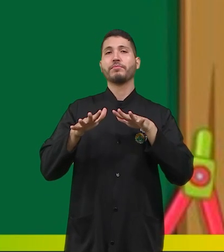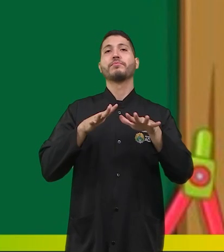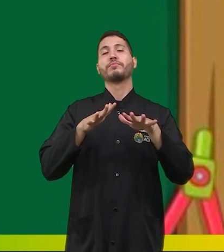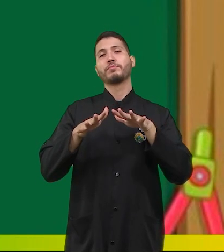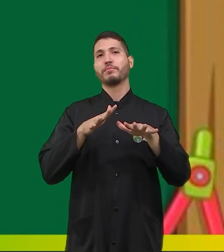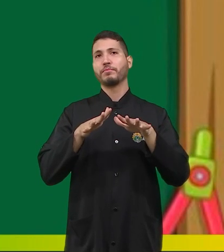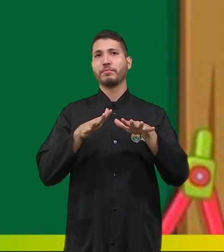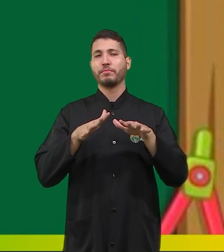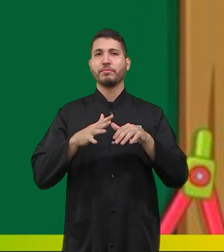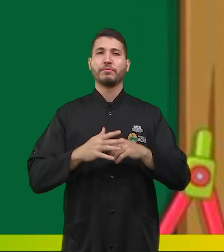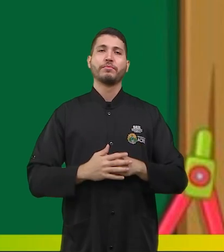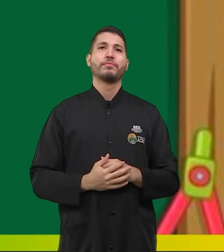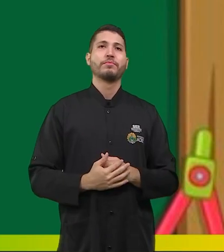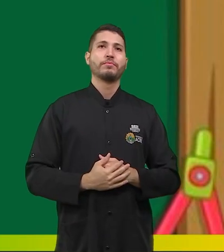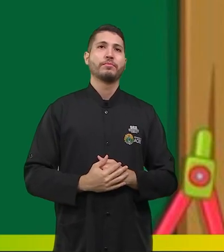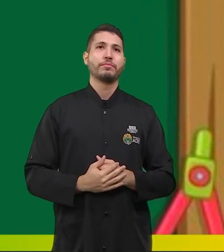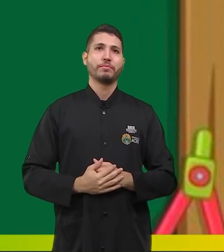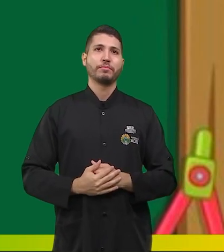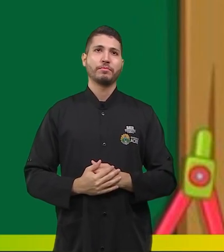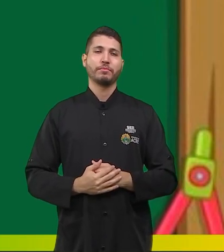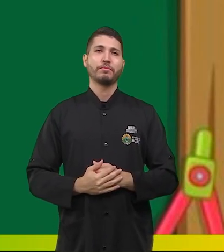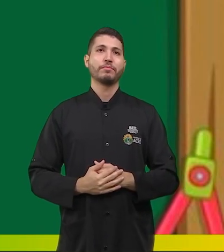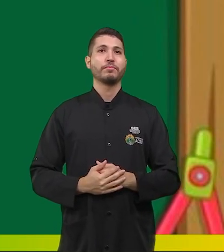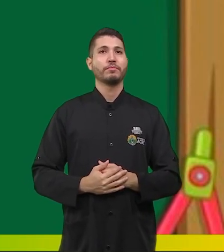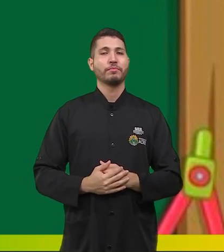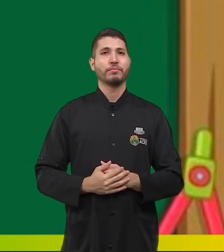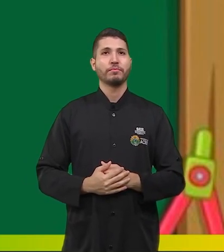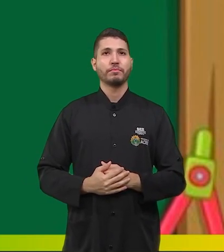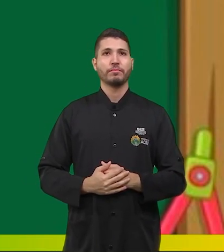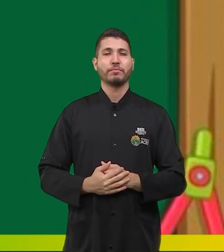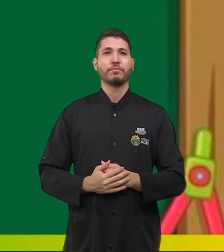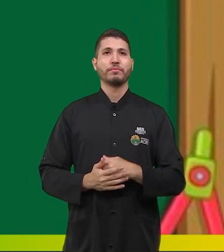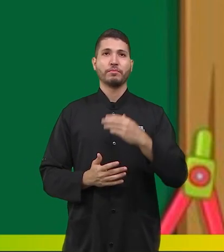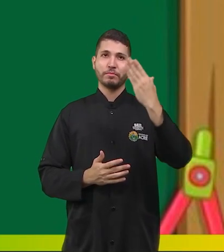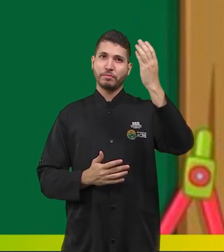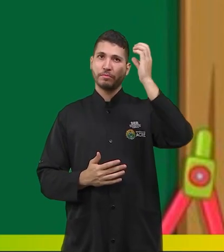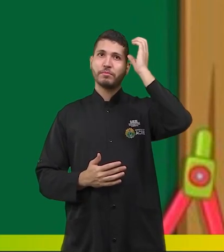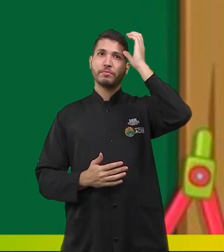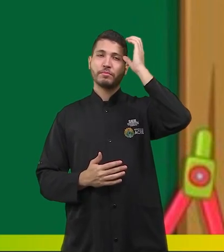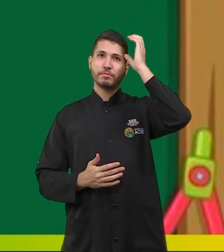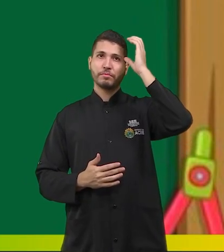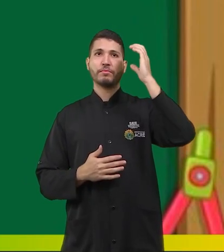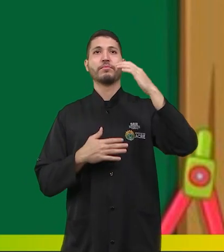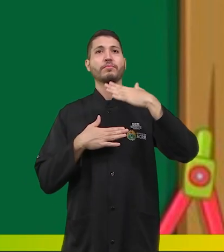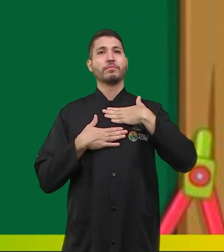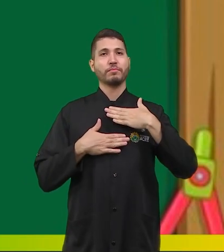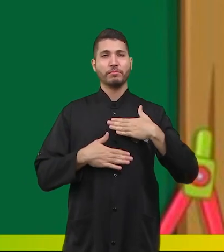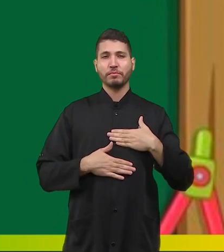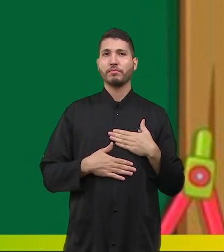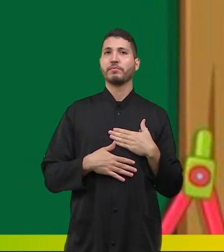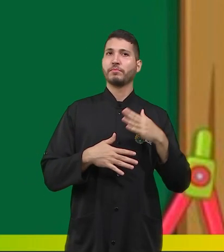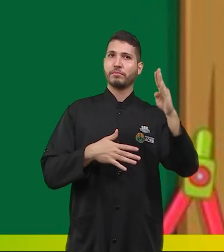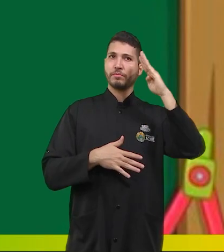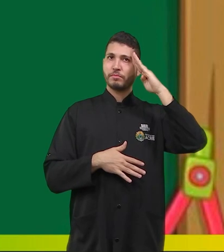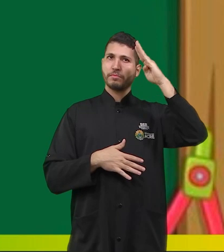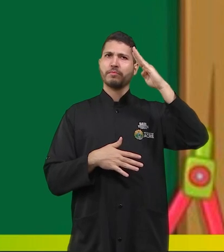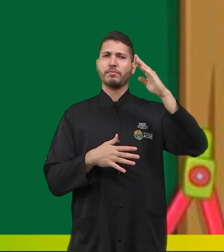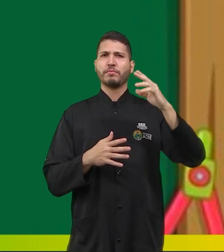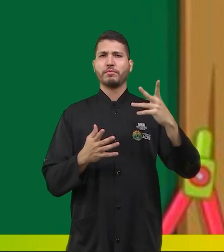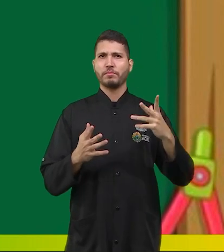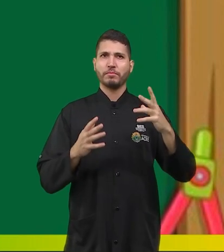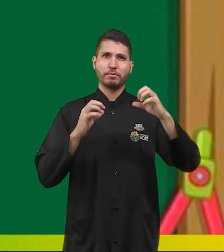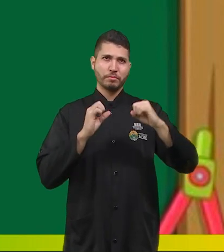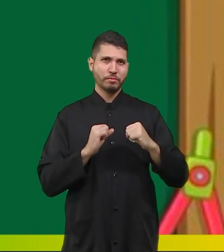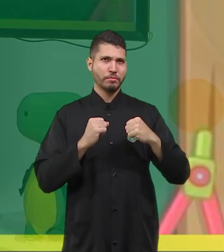definido no início. E a ampliação da consciência corporal. As principais são a força, resistência, flexibilidade